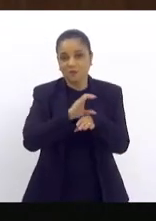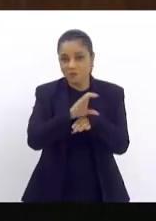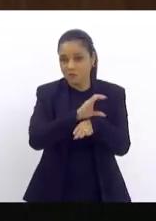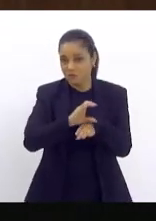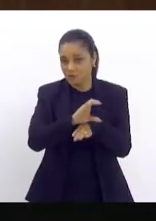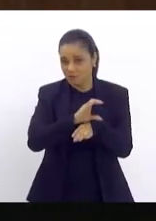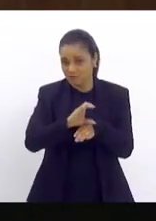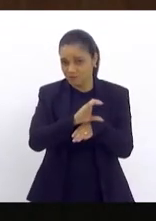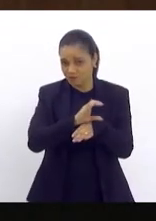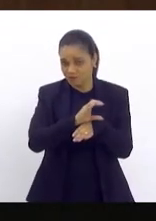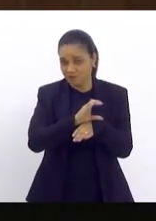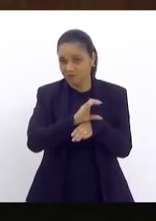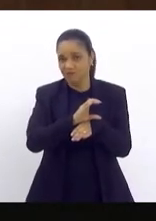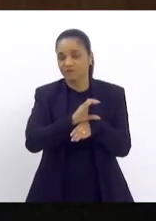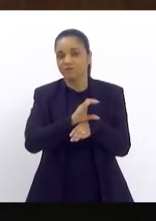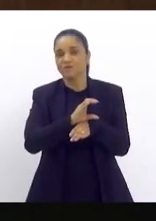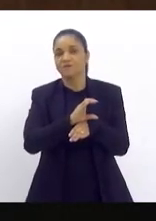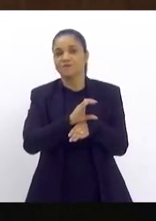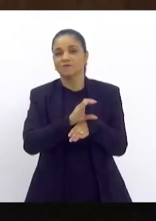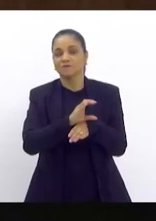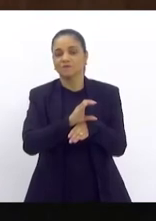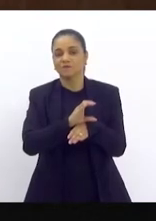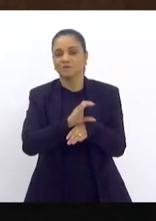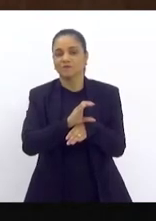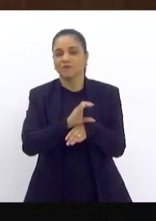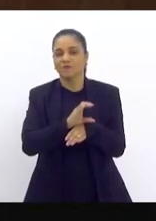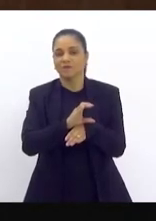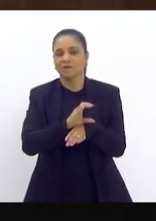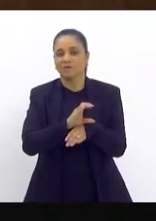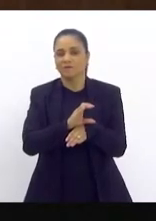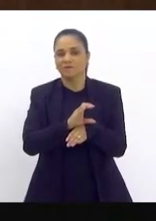constitucionalidade com